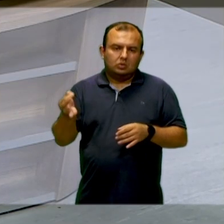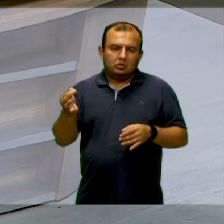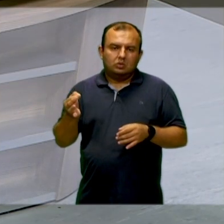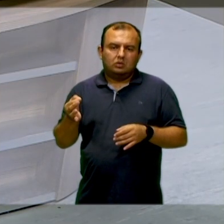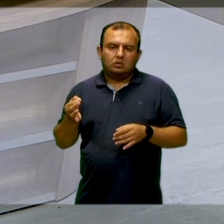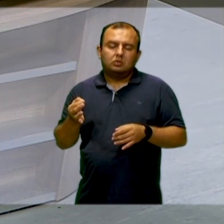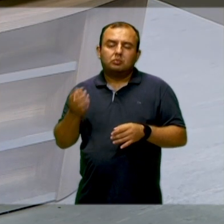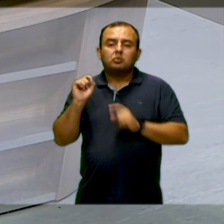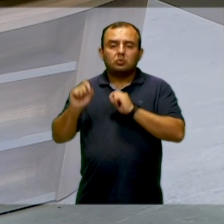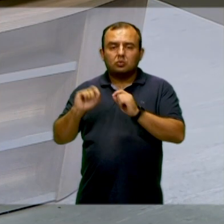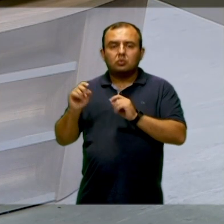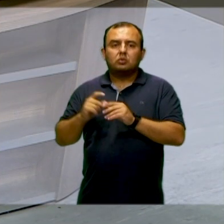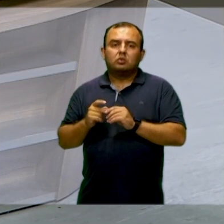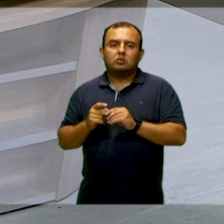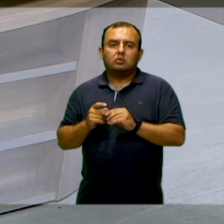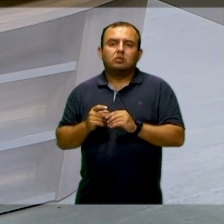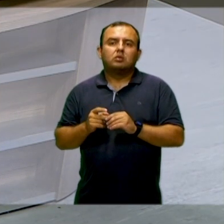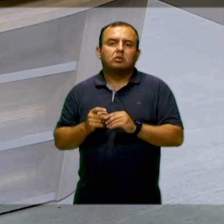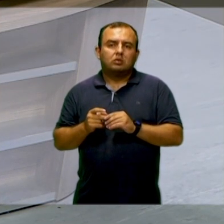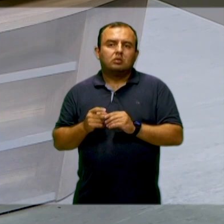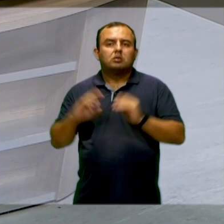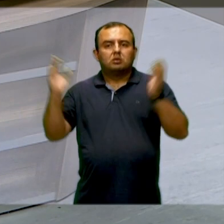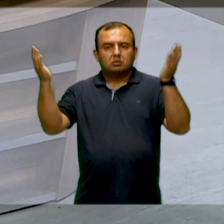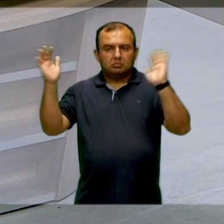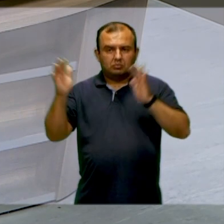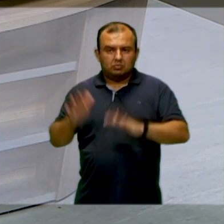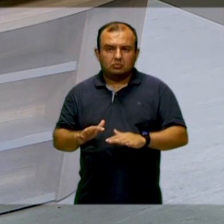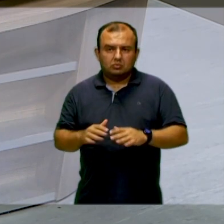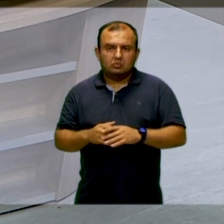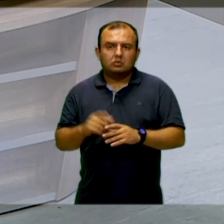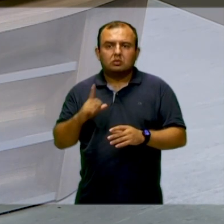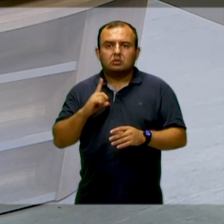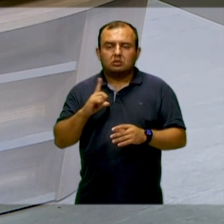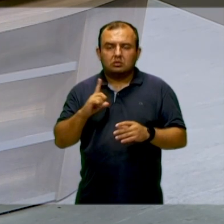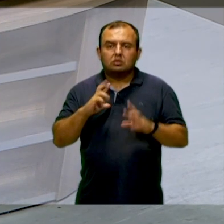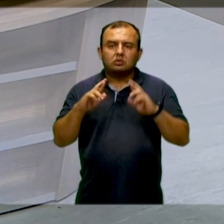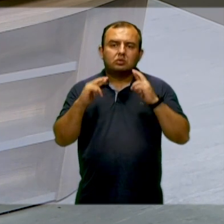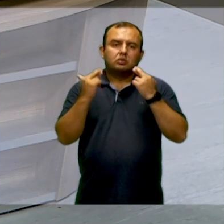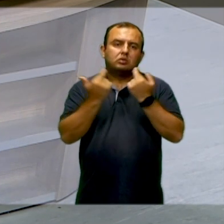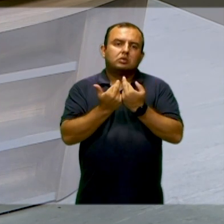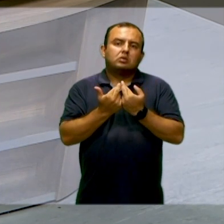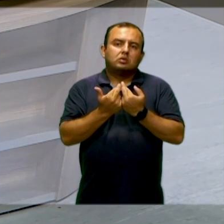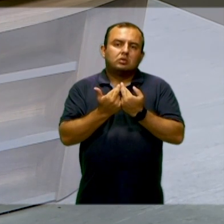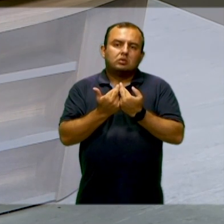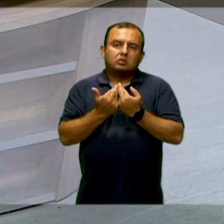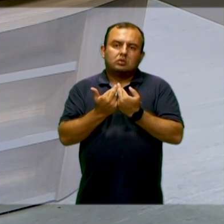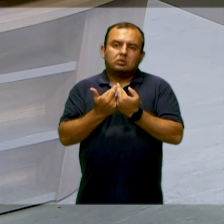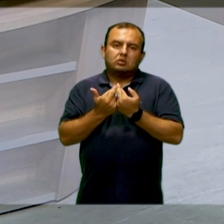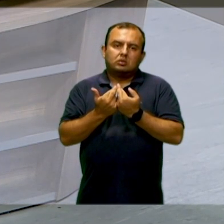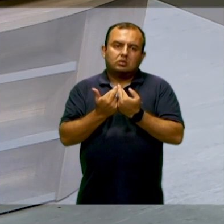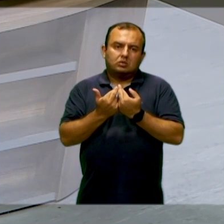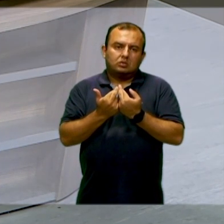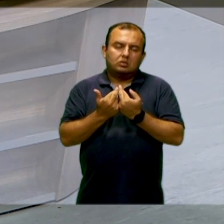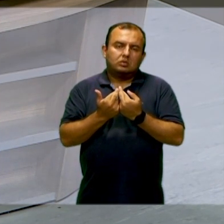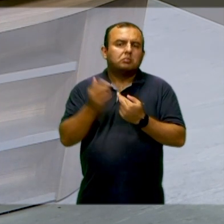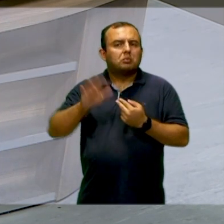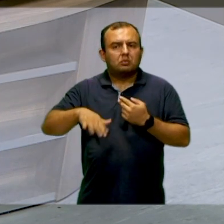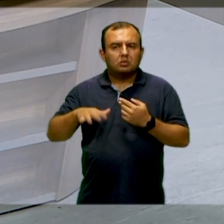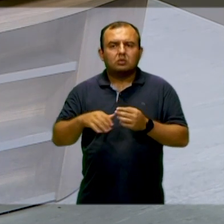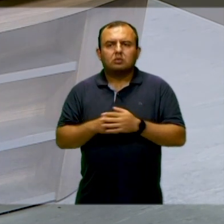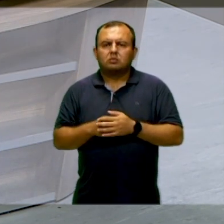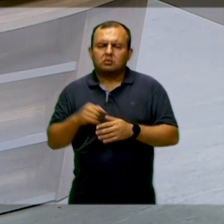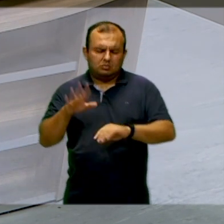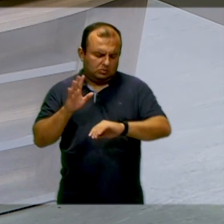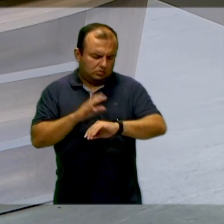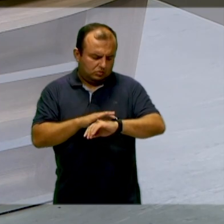é para Derrubada. colocar no chão e Eu tenho uma construir reunião- construir outro. Eu tenho uma- É muito mais barato construir outro